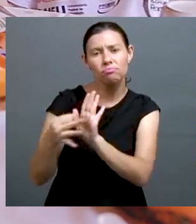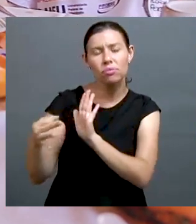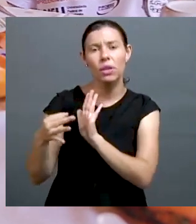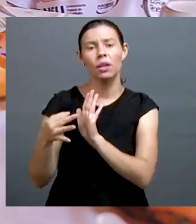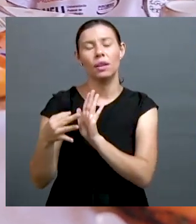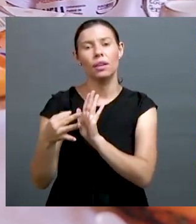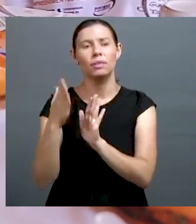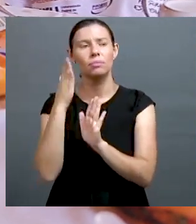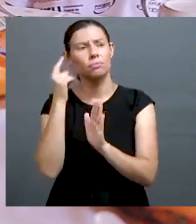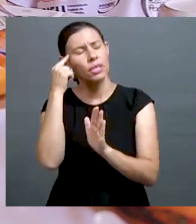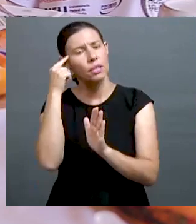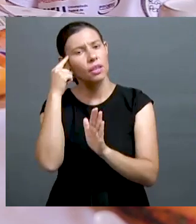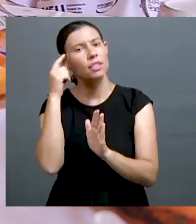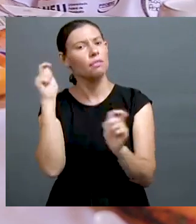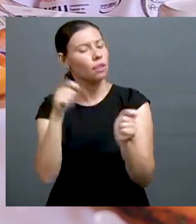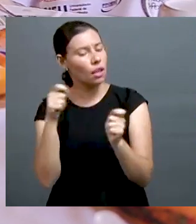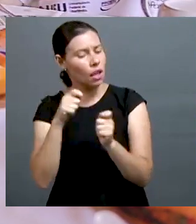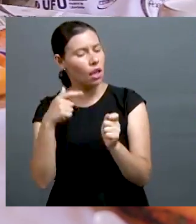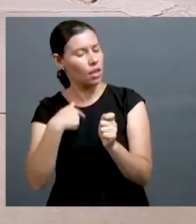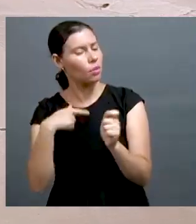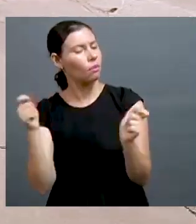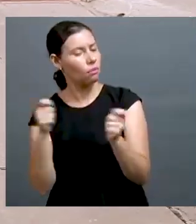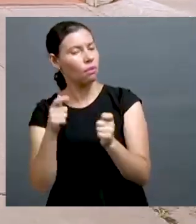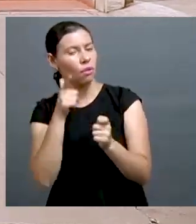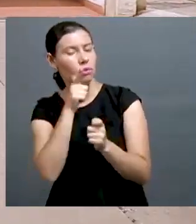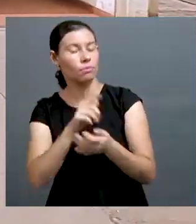crítico. Eu posso mudar isso, eu posso fazer aquilo.